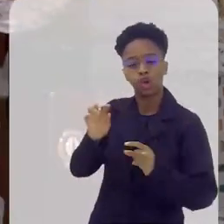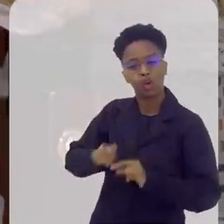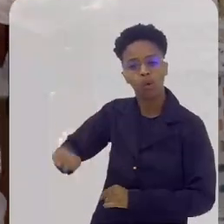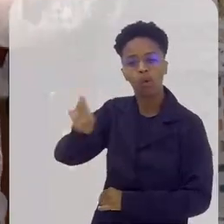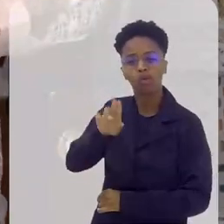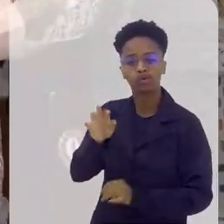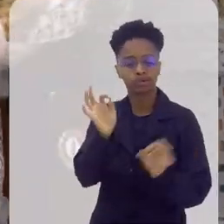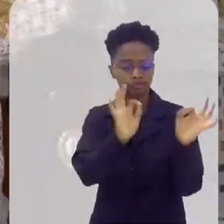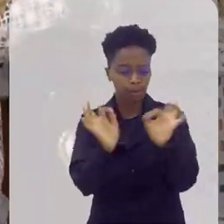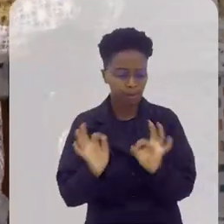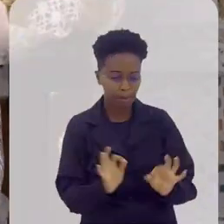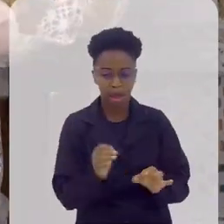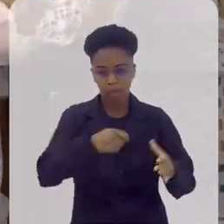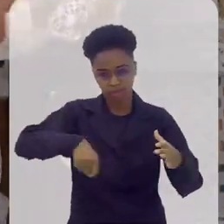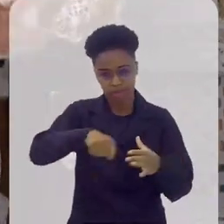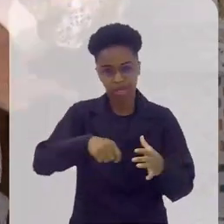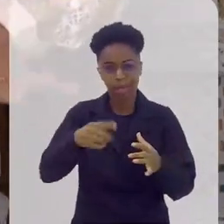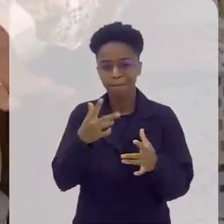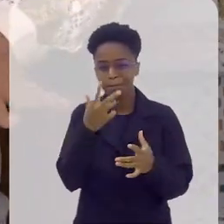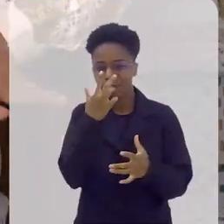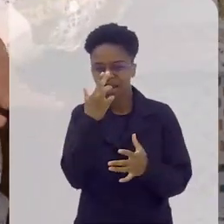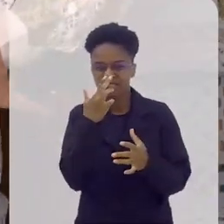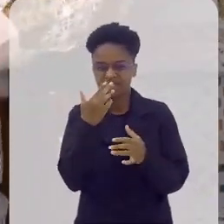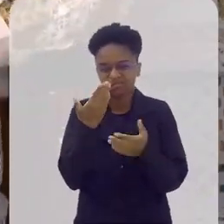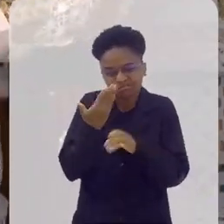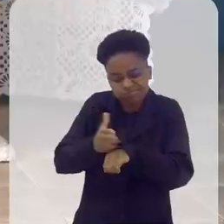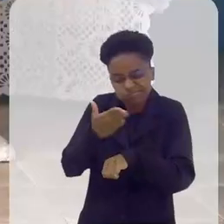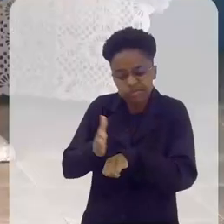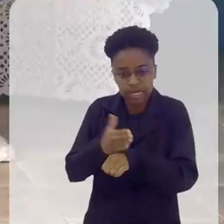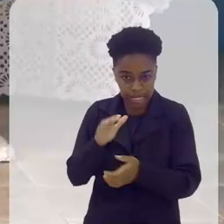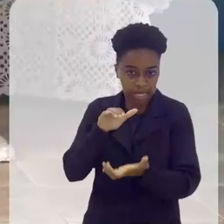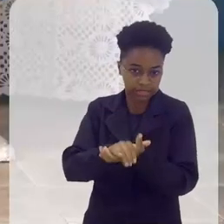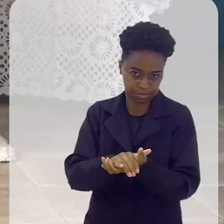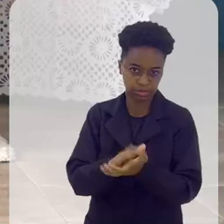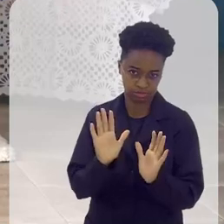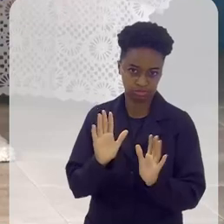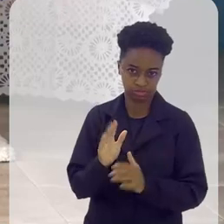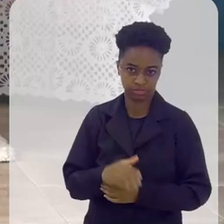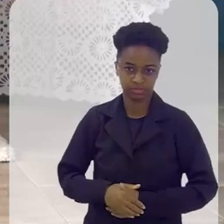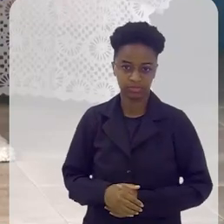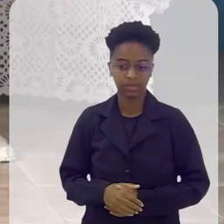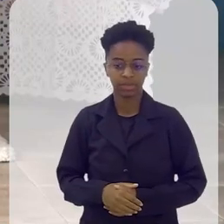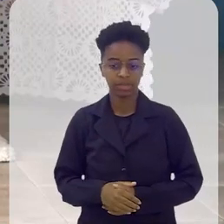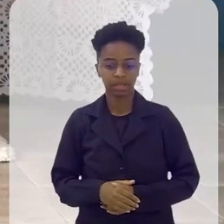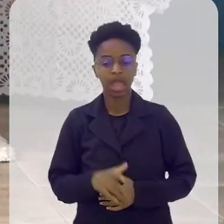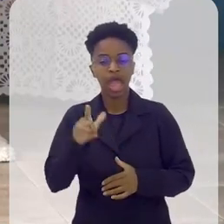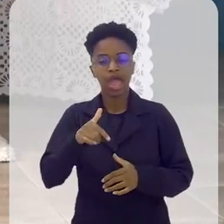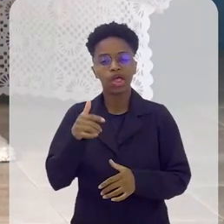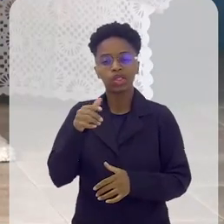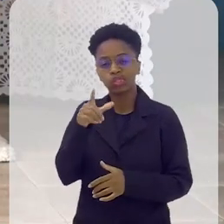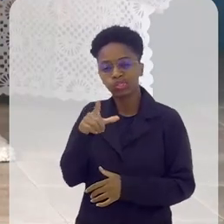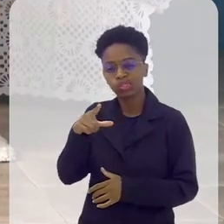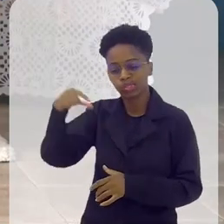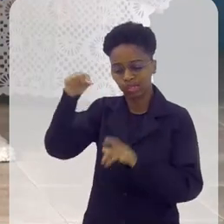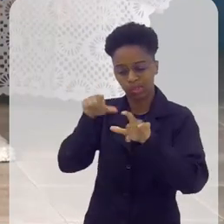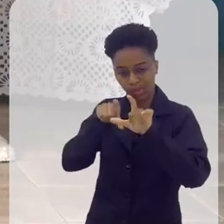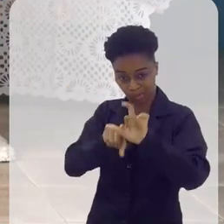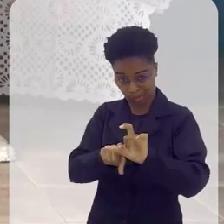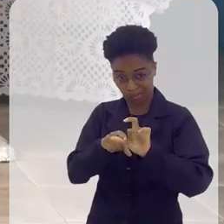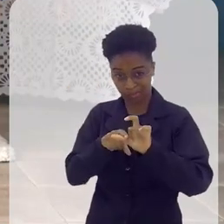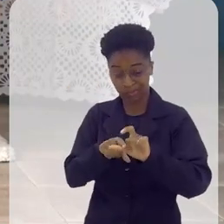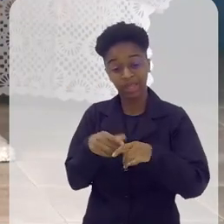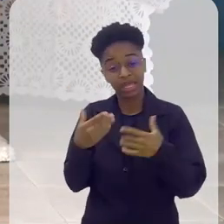falava, arrumavam a cozinha, tudo como se fosse para o dia do casamento, a noite de núpcias, e expunham aquilo tudo para a